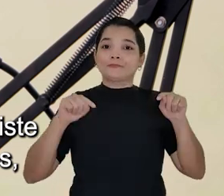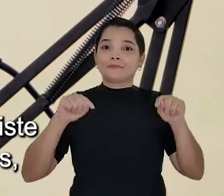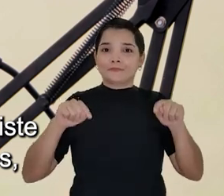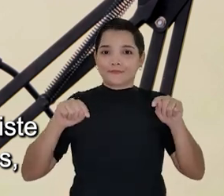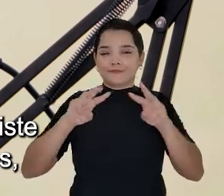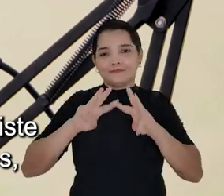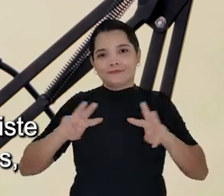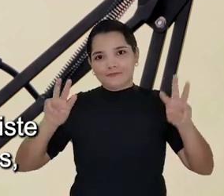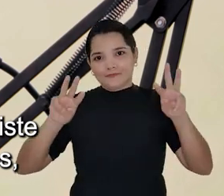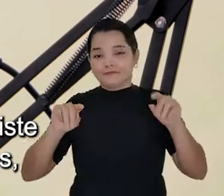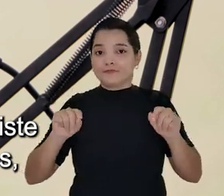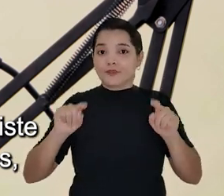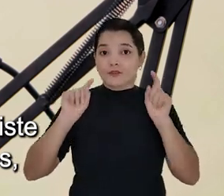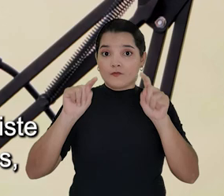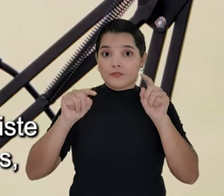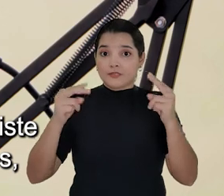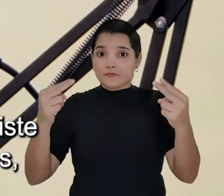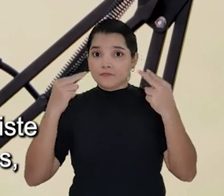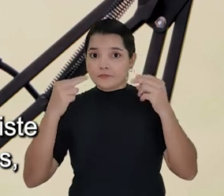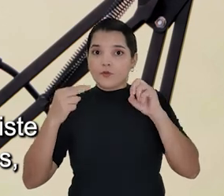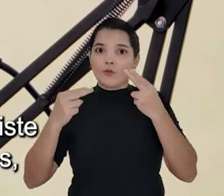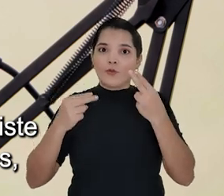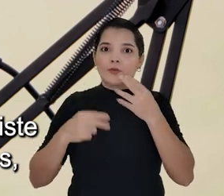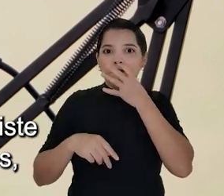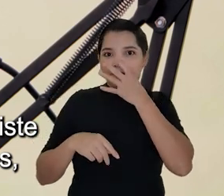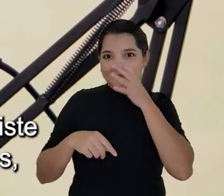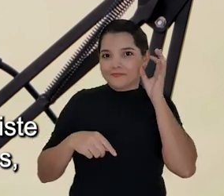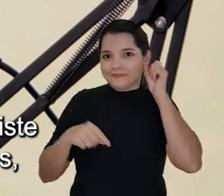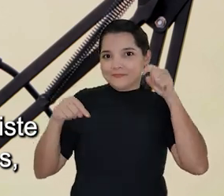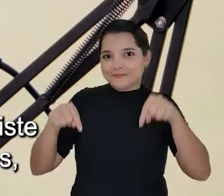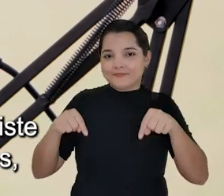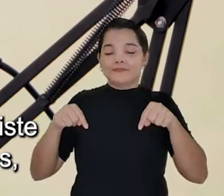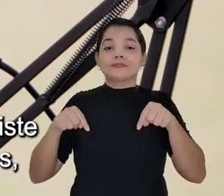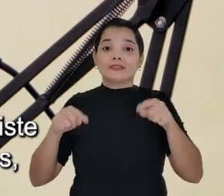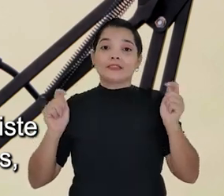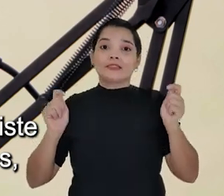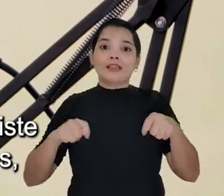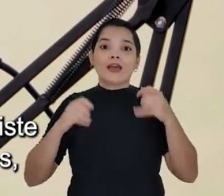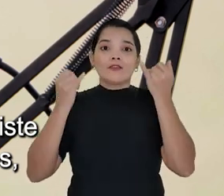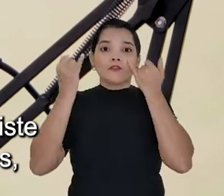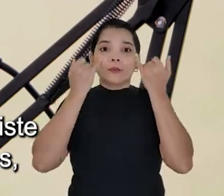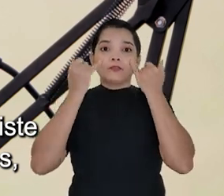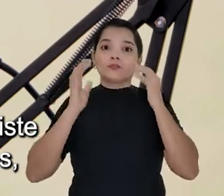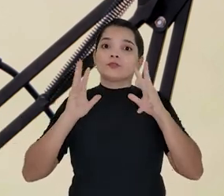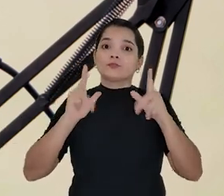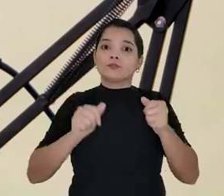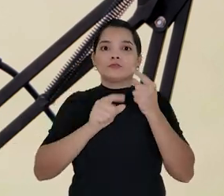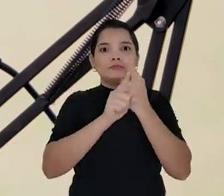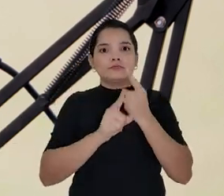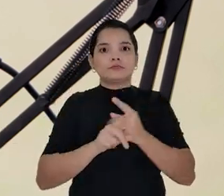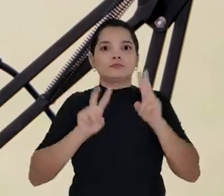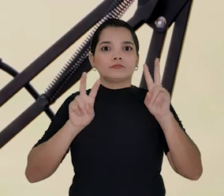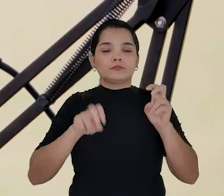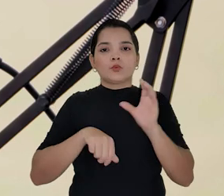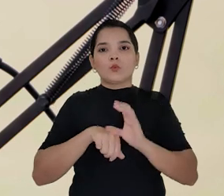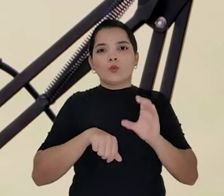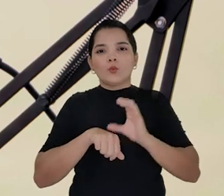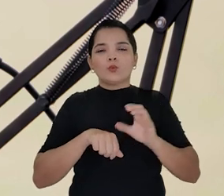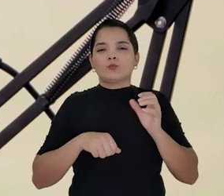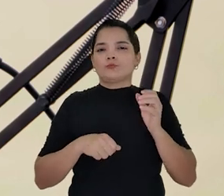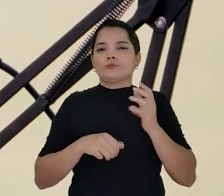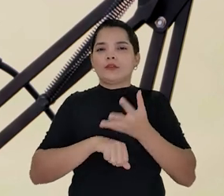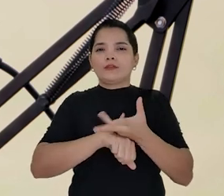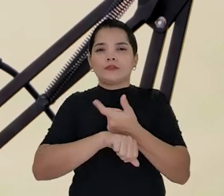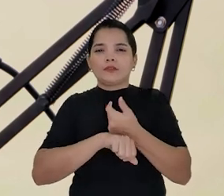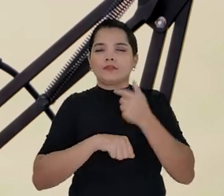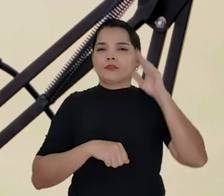lá você que nos ouve ou assiste pode encontrar todas as informações sobre cursos agendas acadêmicas